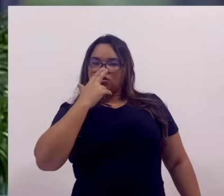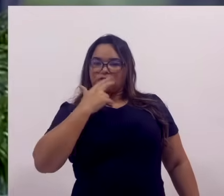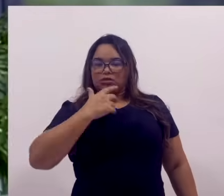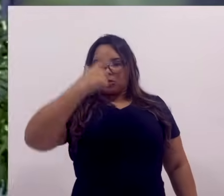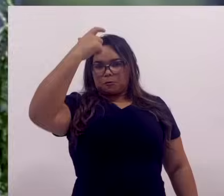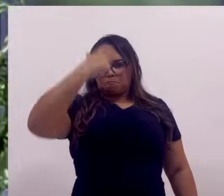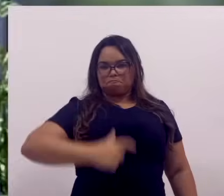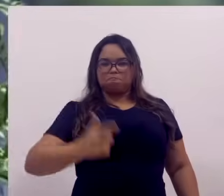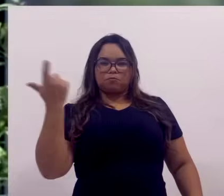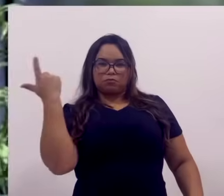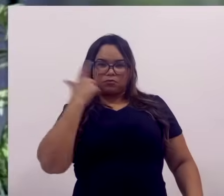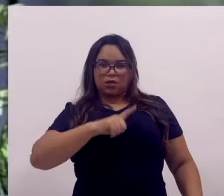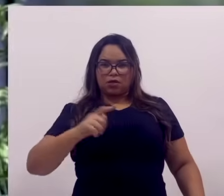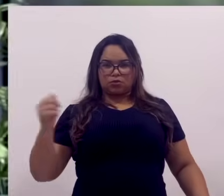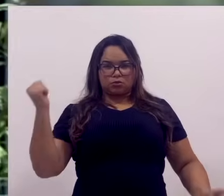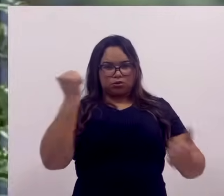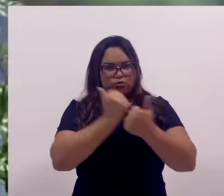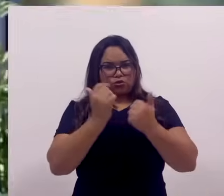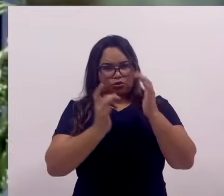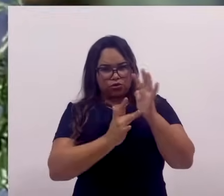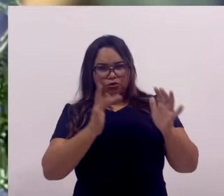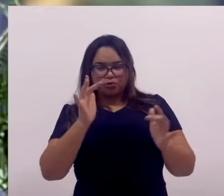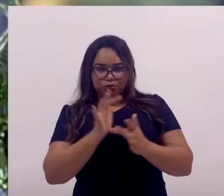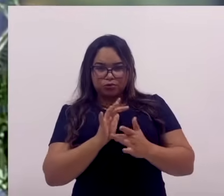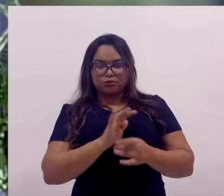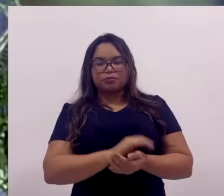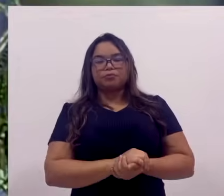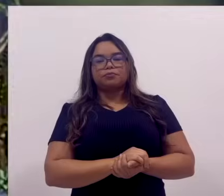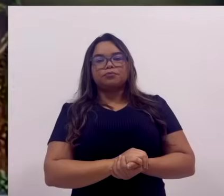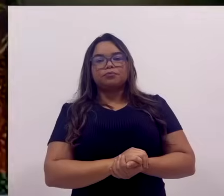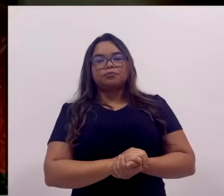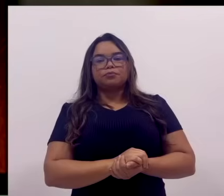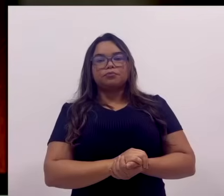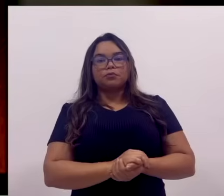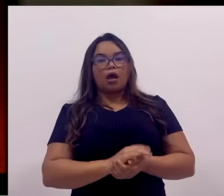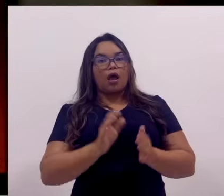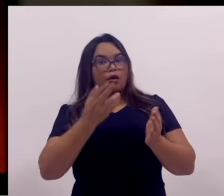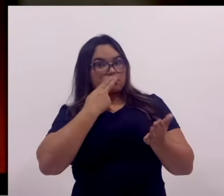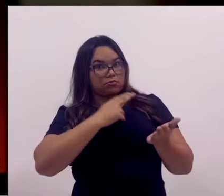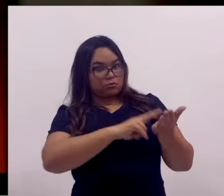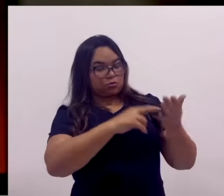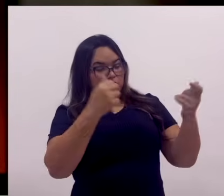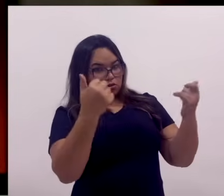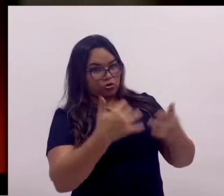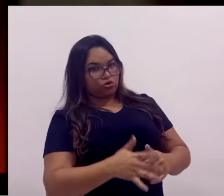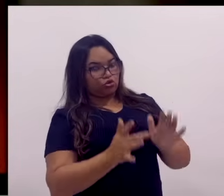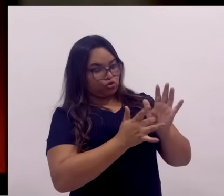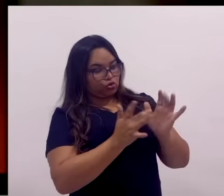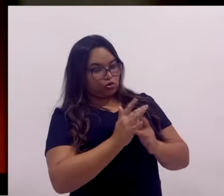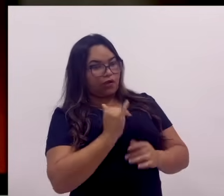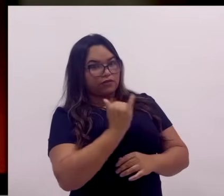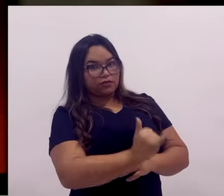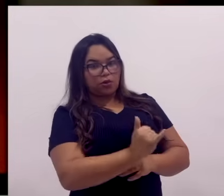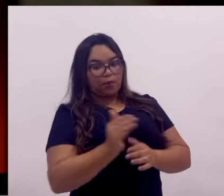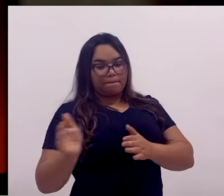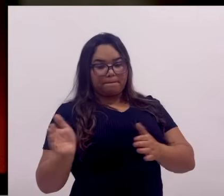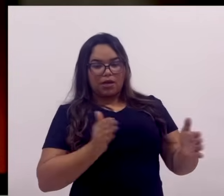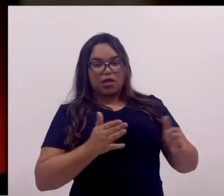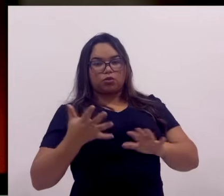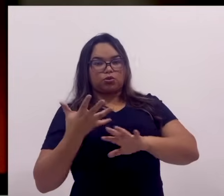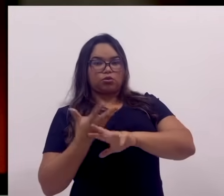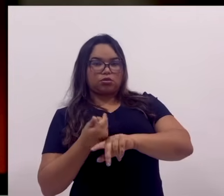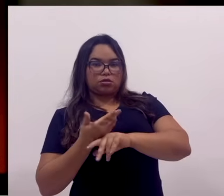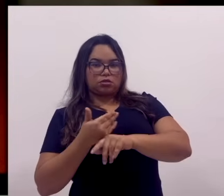Mas umas poucas coisas tenho contra ti. Aqui está a repreensão, porque tens aí os que seguem a doutrina